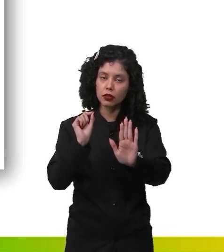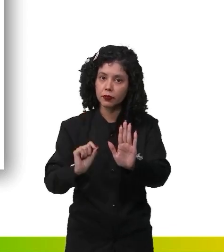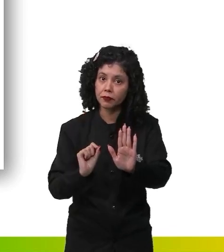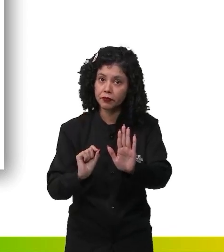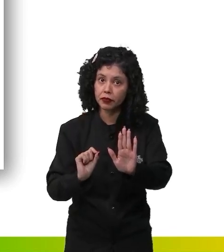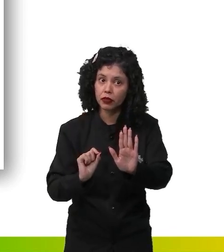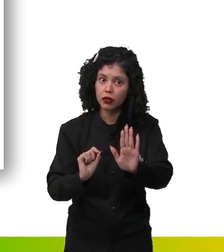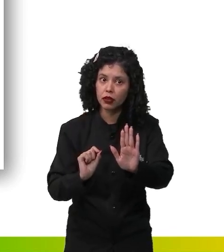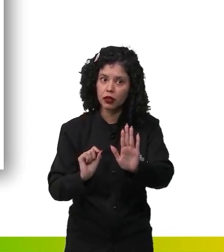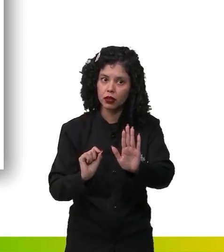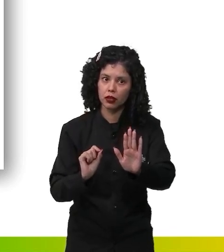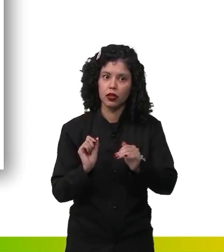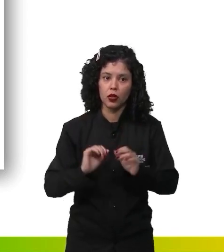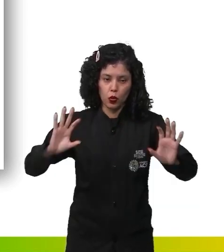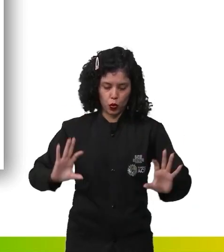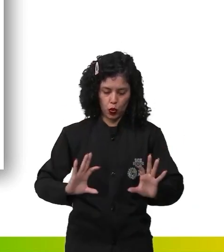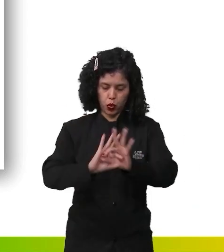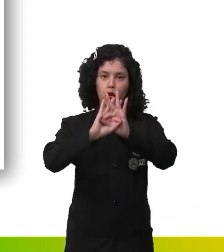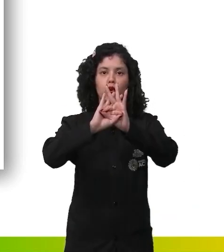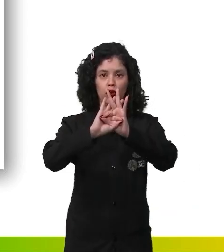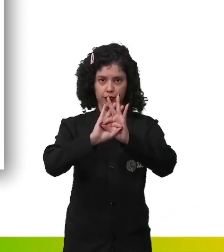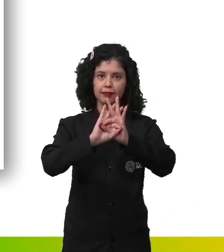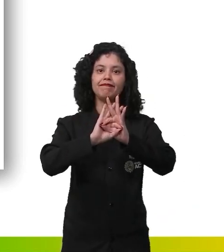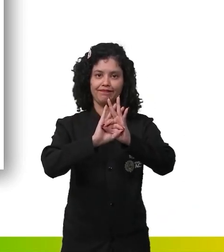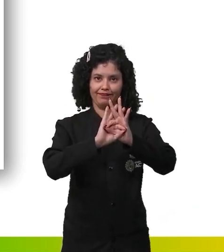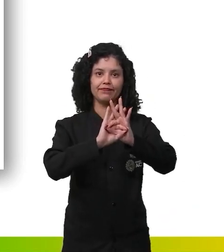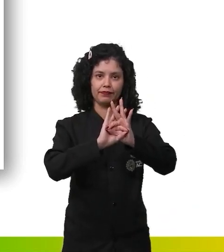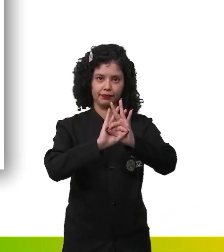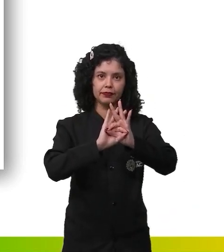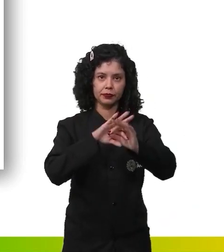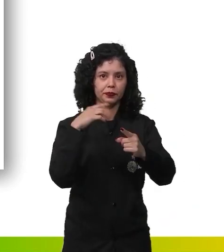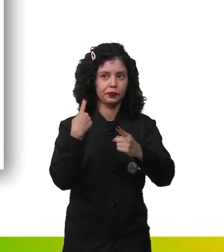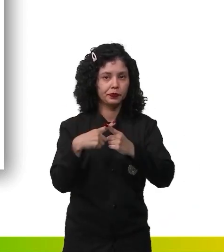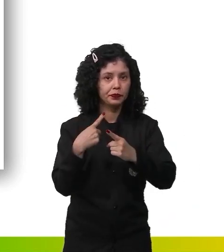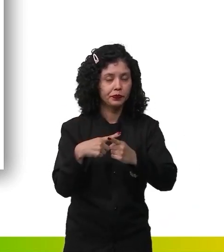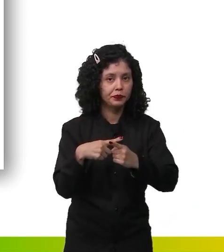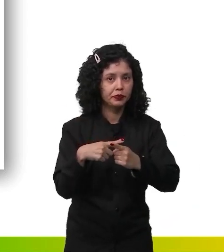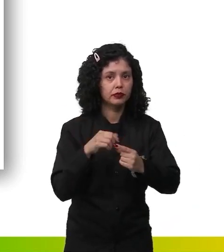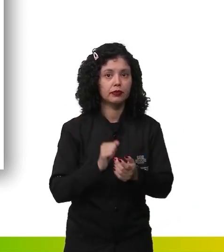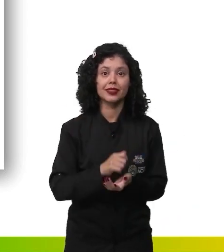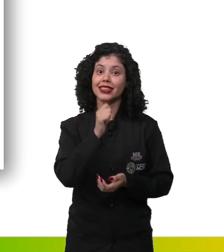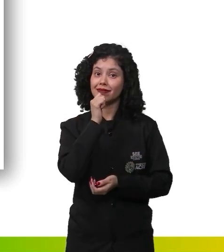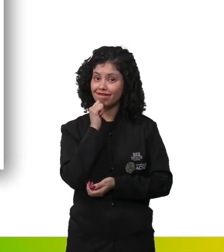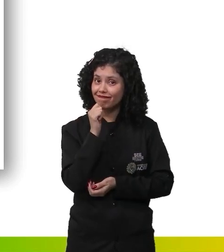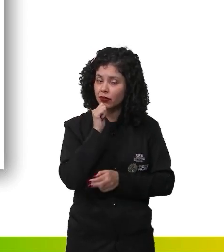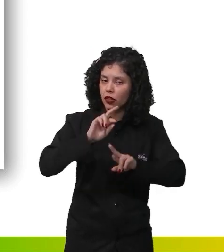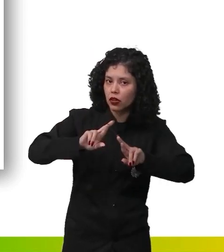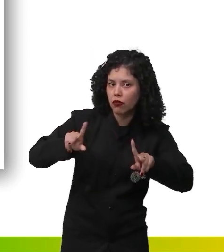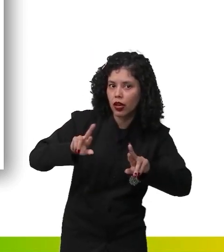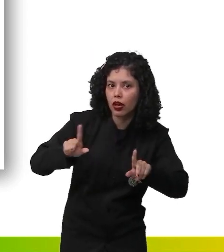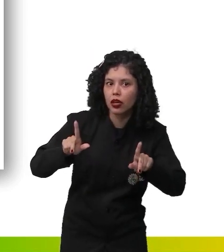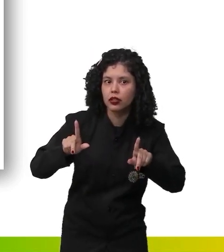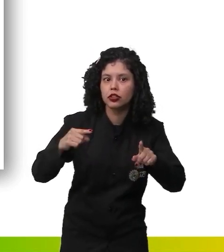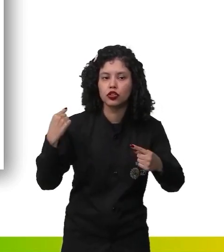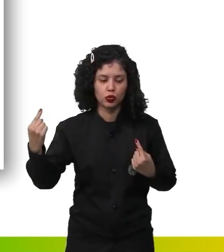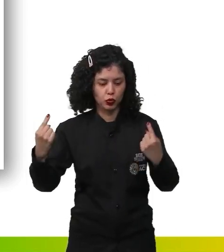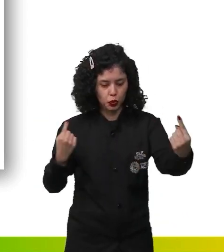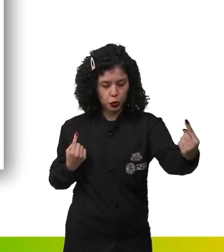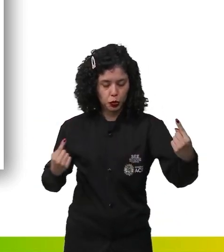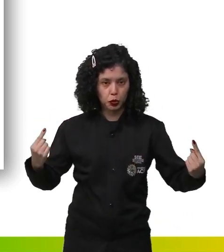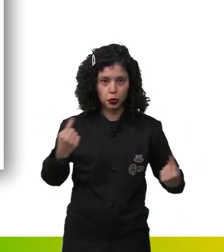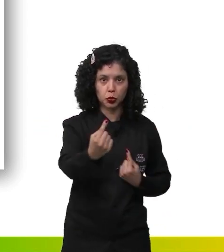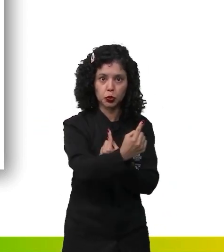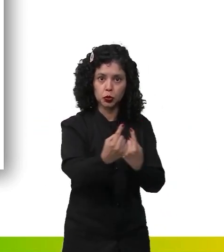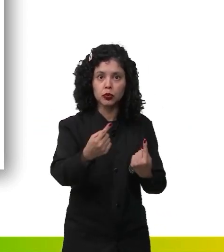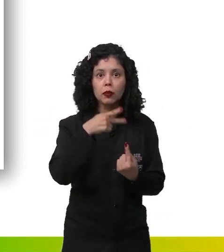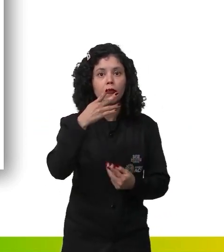pessoas elas estão conectadas entre si. Por quê? Porque apesar das diferenças individuais,